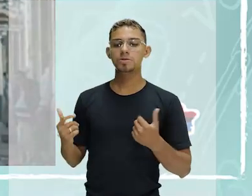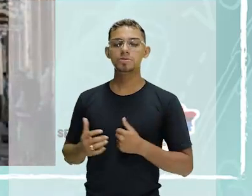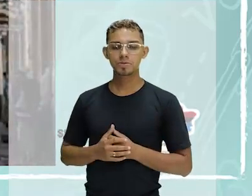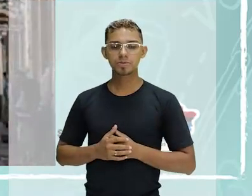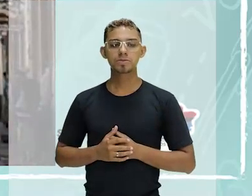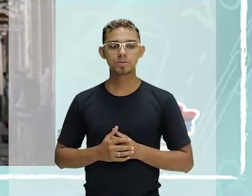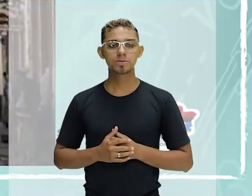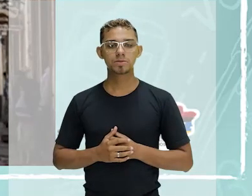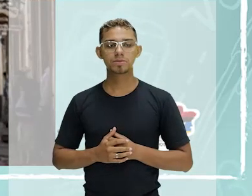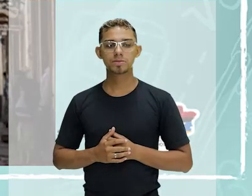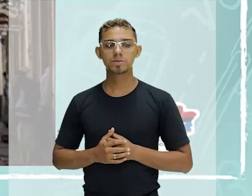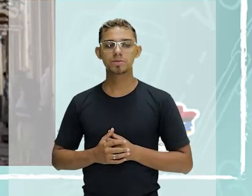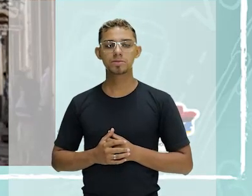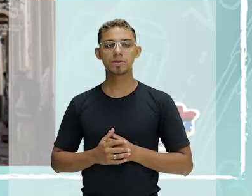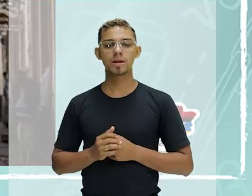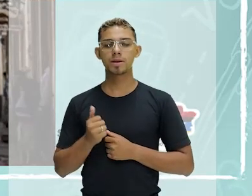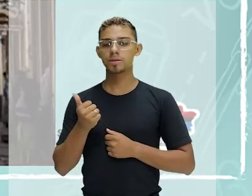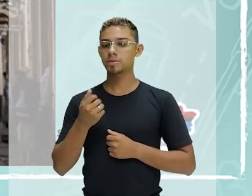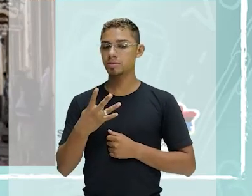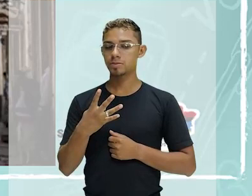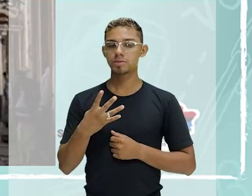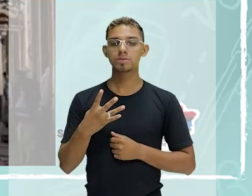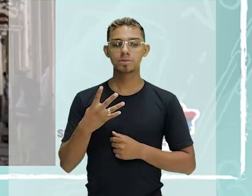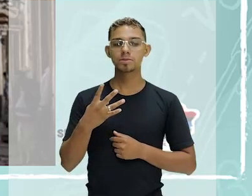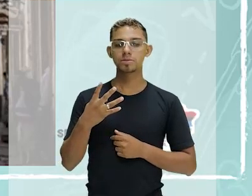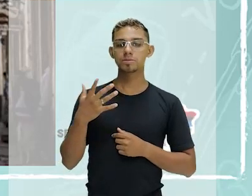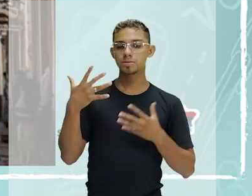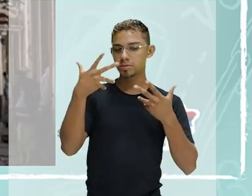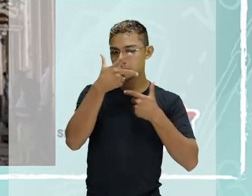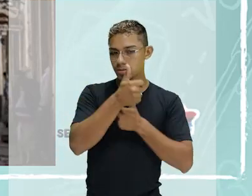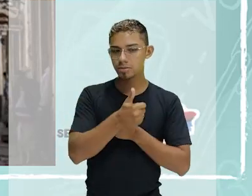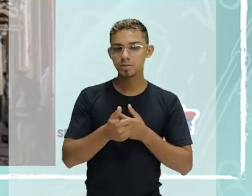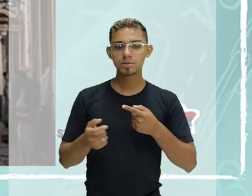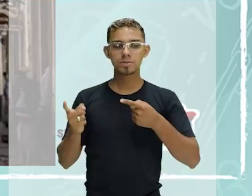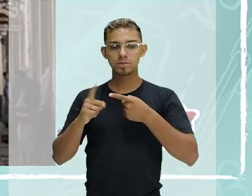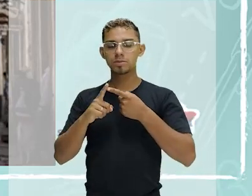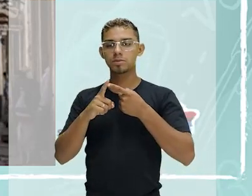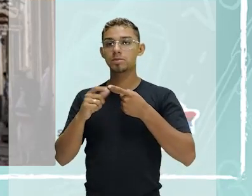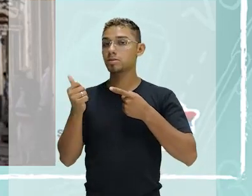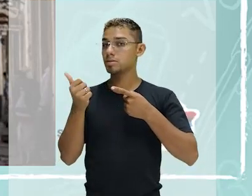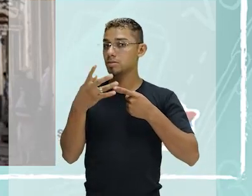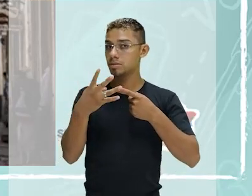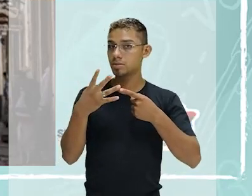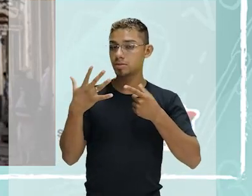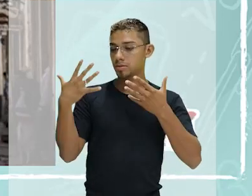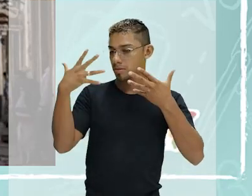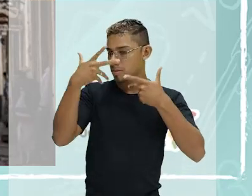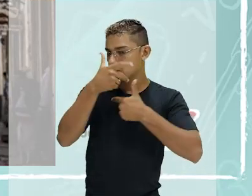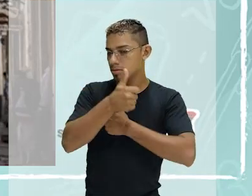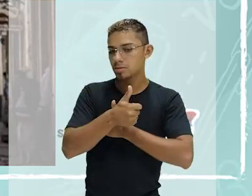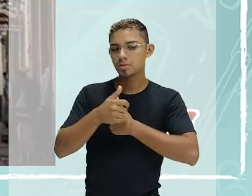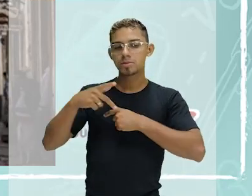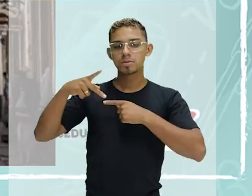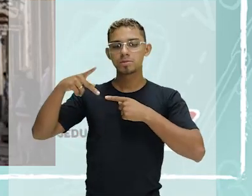14 bens patrimoniais materiais da humanidade. Eu deixei bem claro aí para a gente entender. É